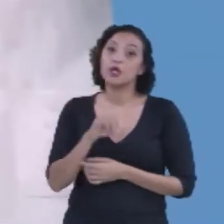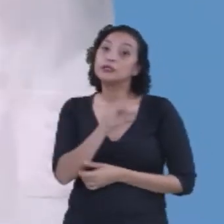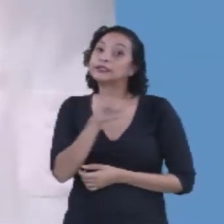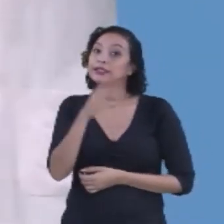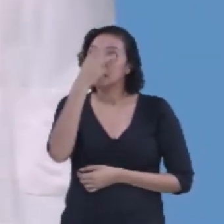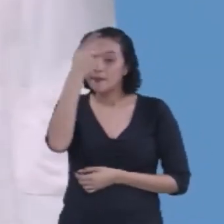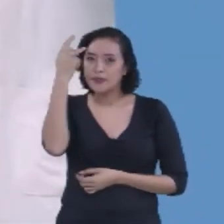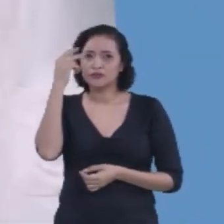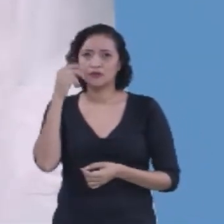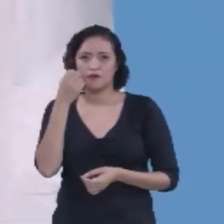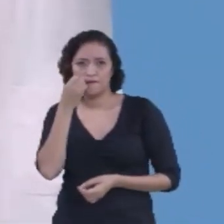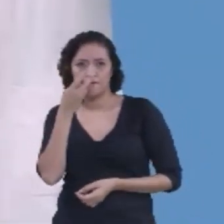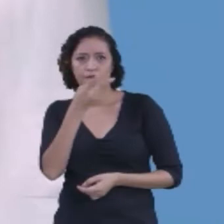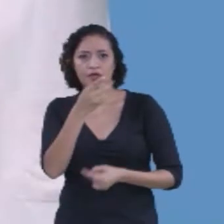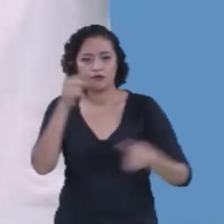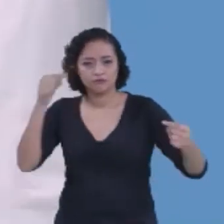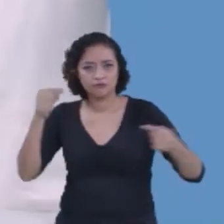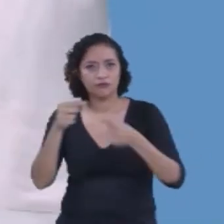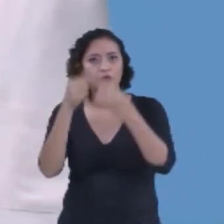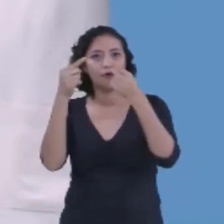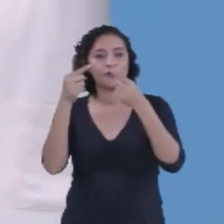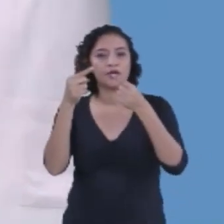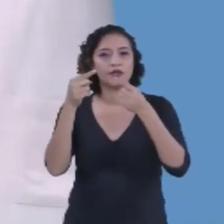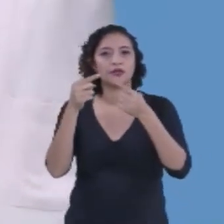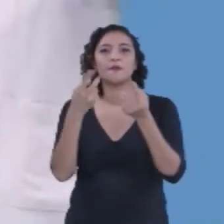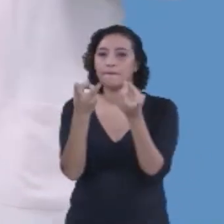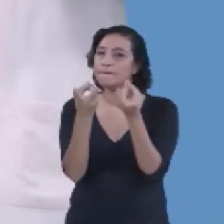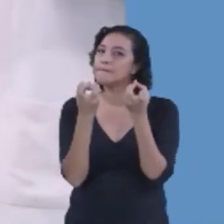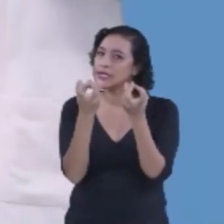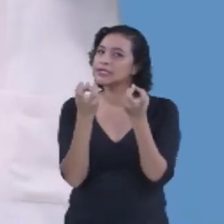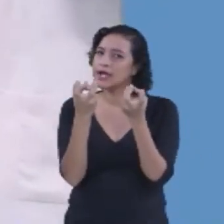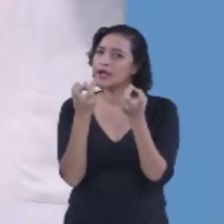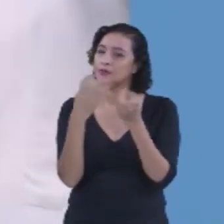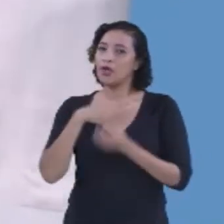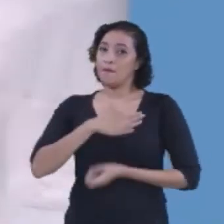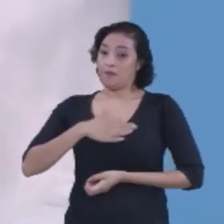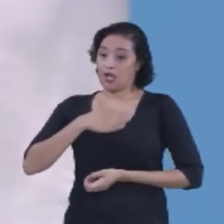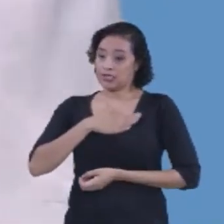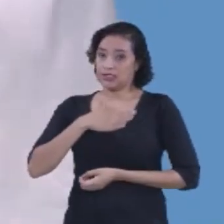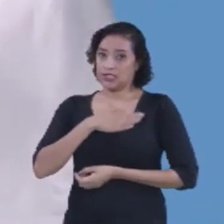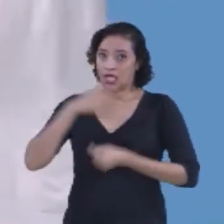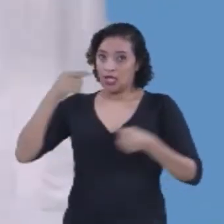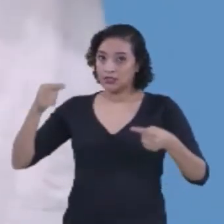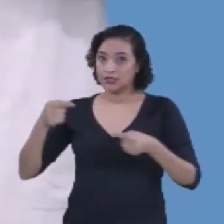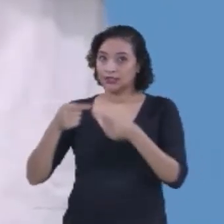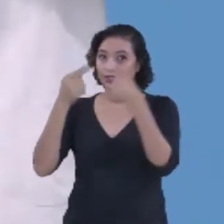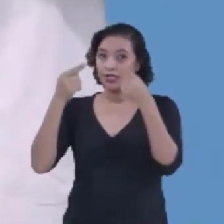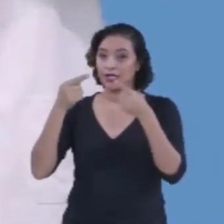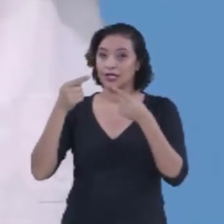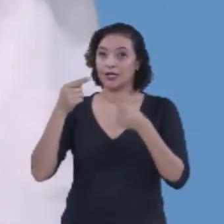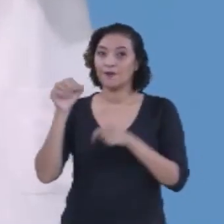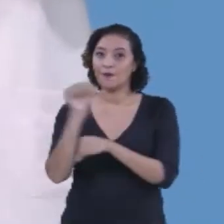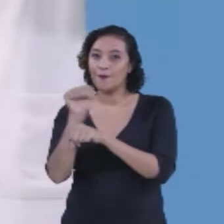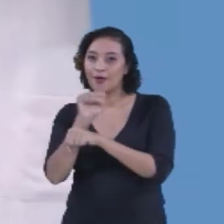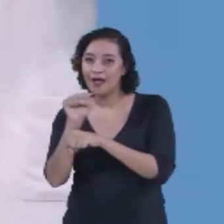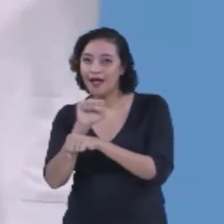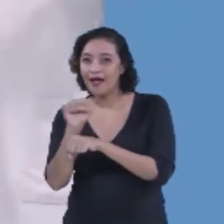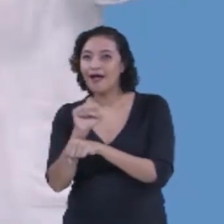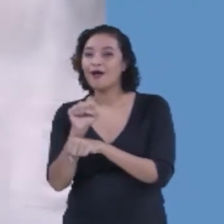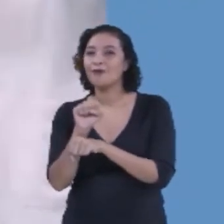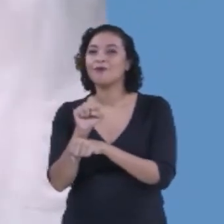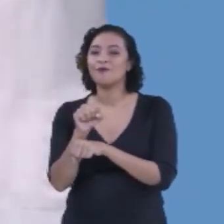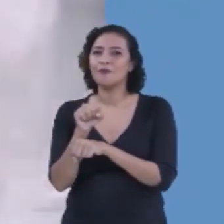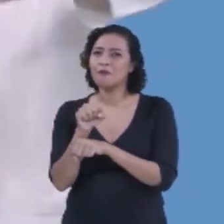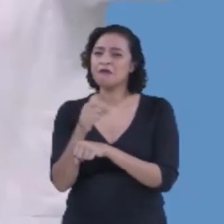contato com isso, sabendo que essa ideia de prazer está associada ao carro, ela pode se sentir persuadida e pode